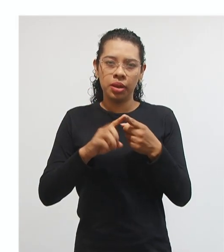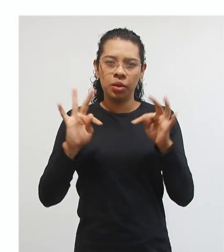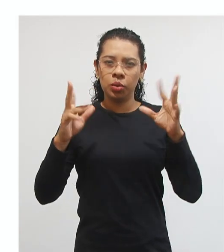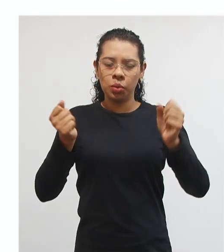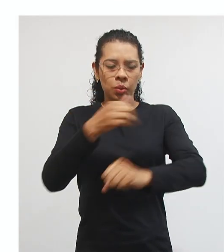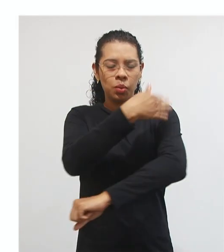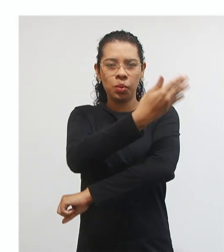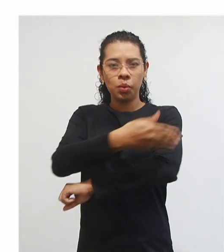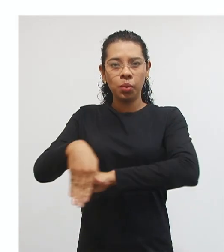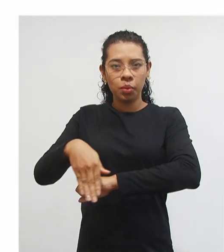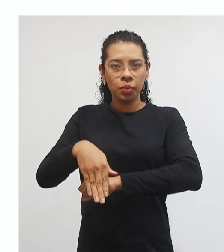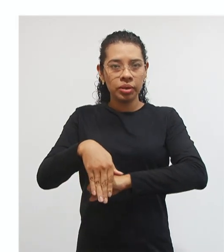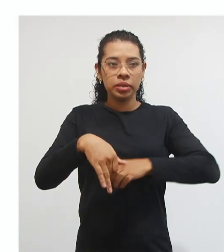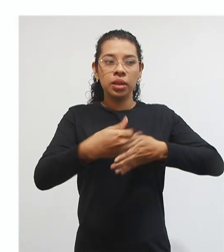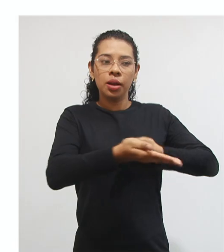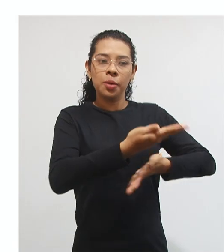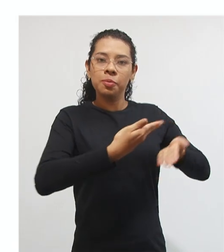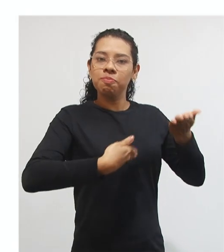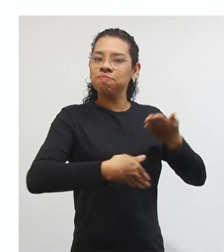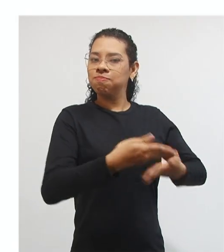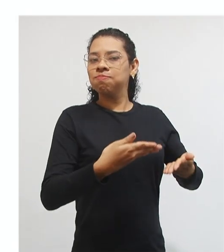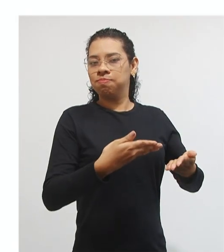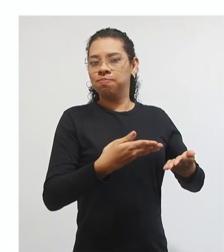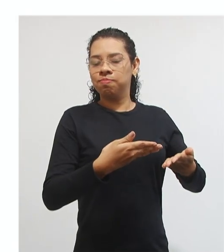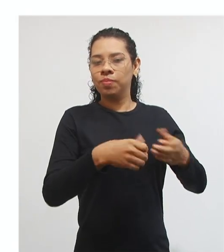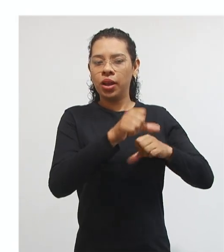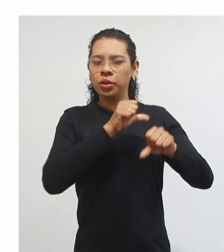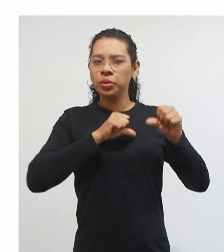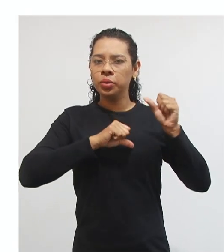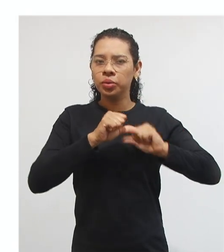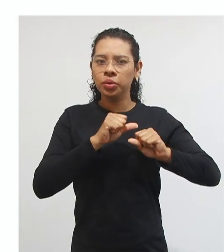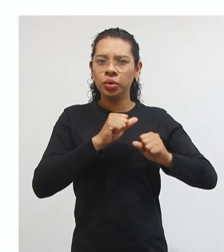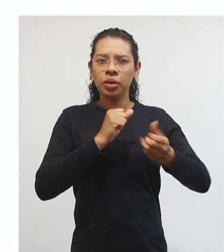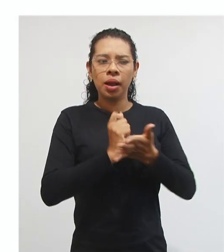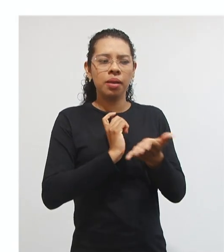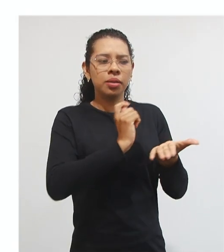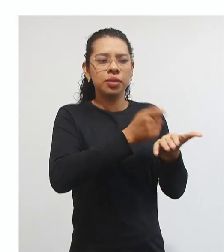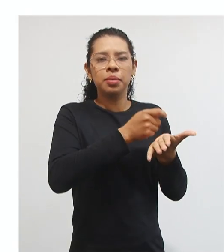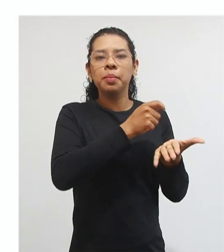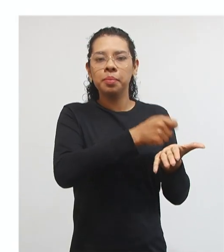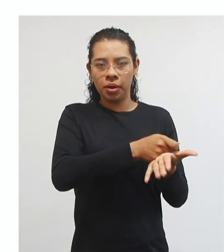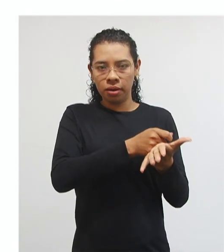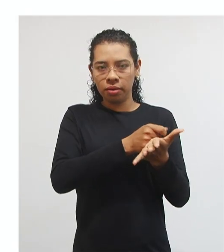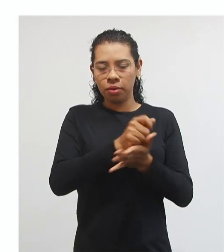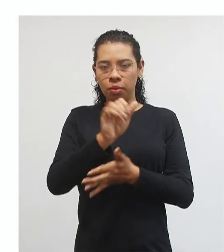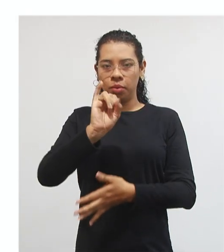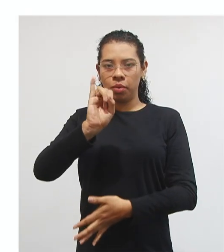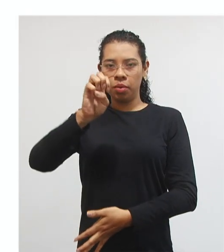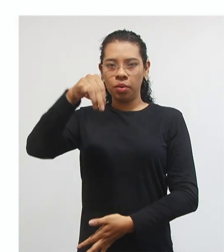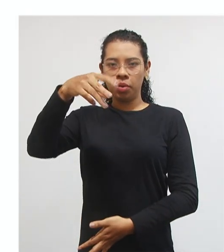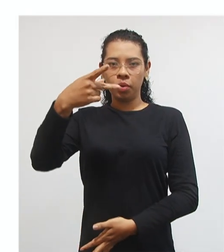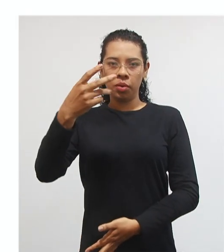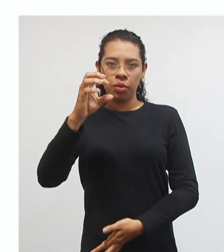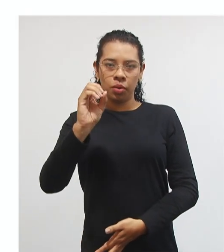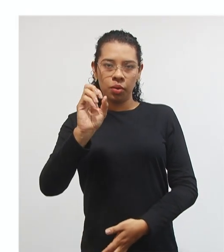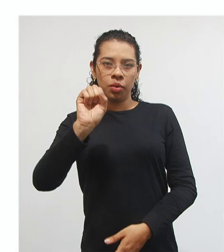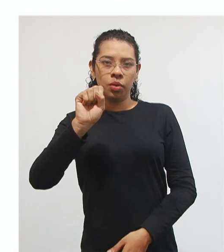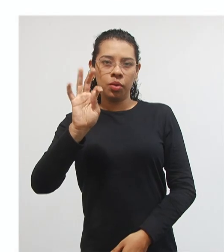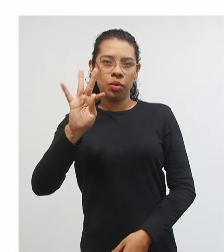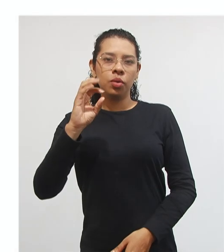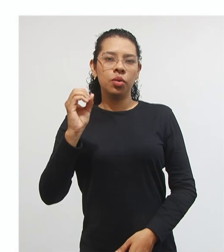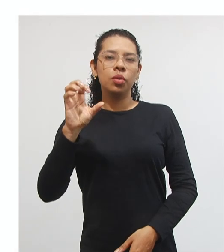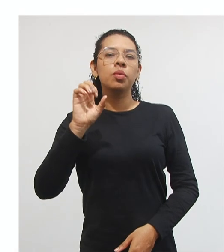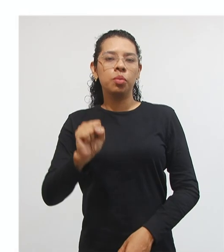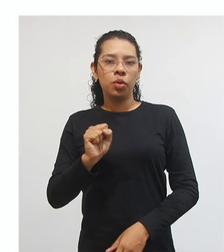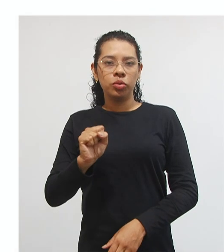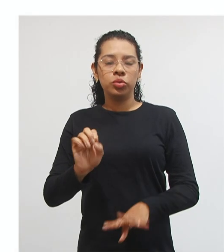entregam impostos. Então essas necessidades do setor público elas são mais complexas, né, de atender